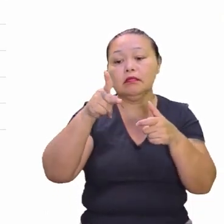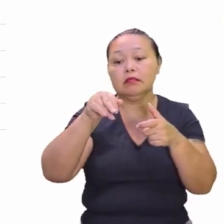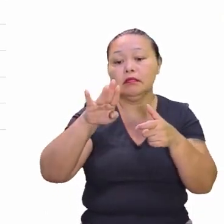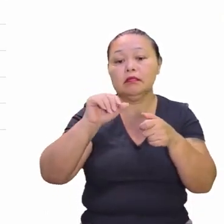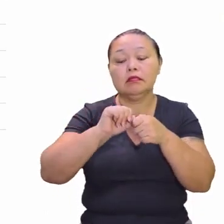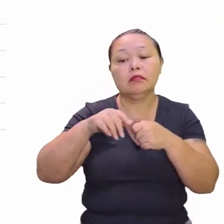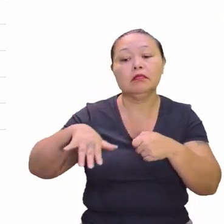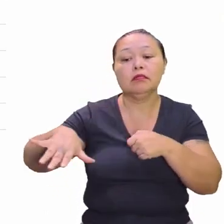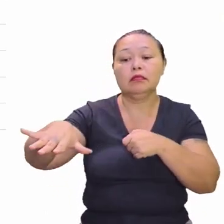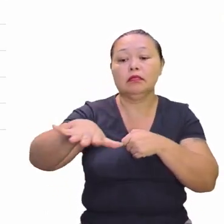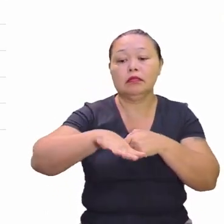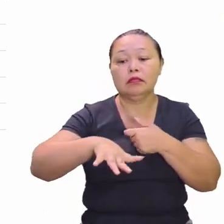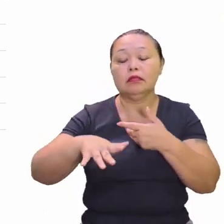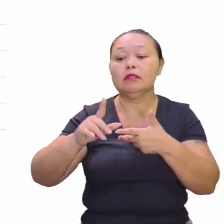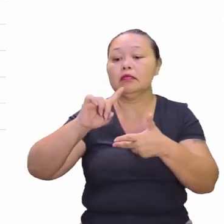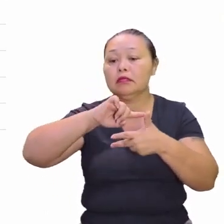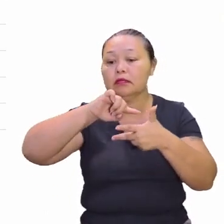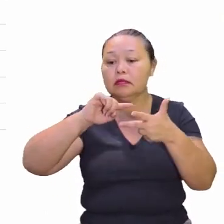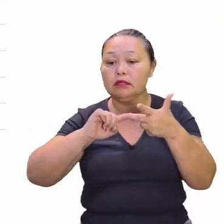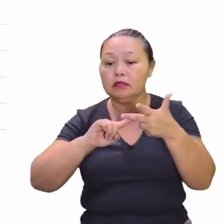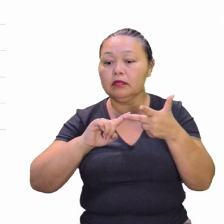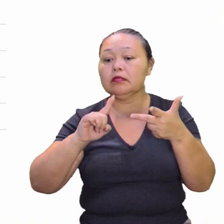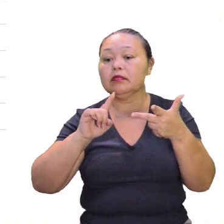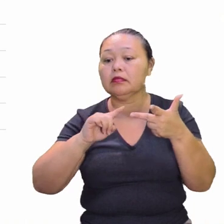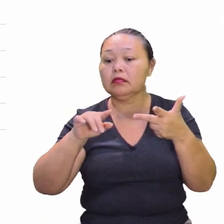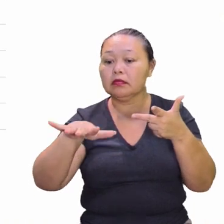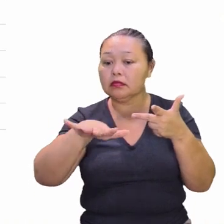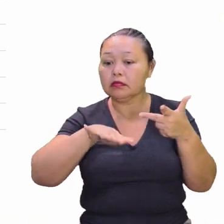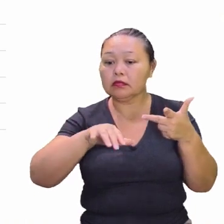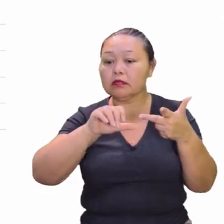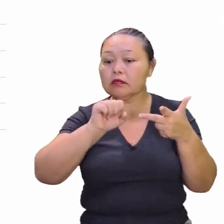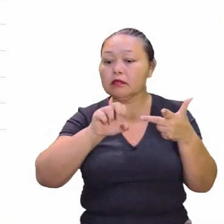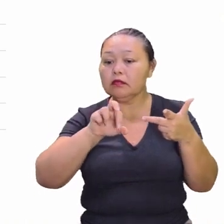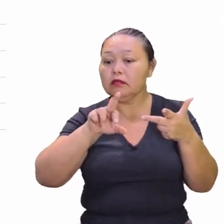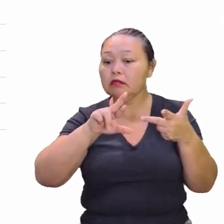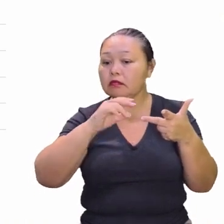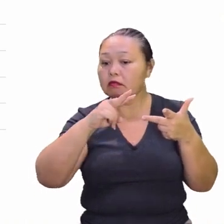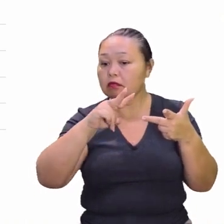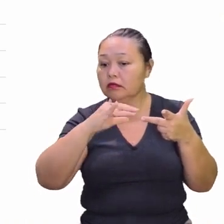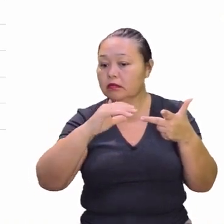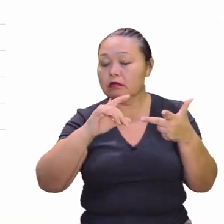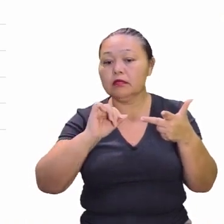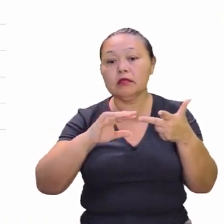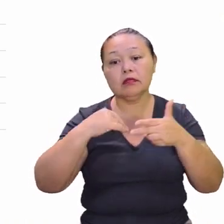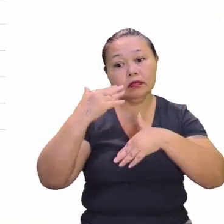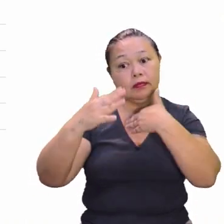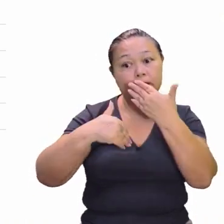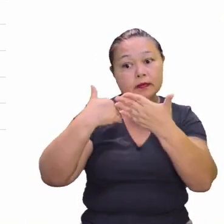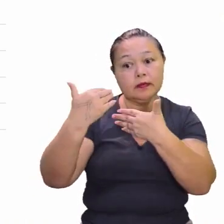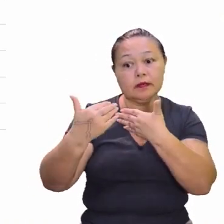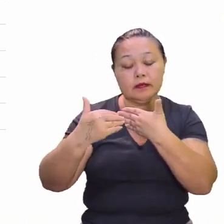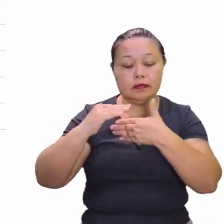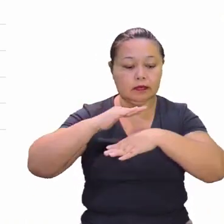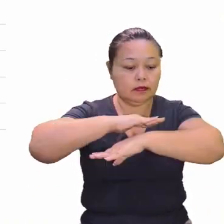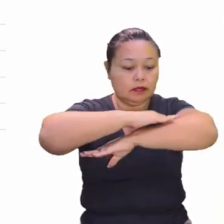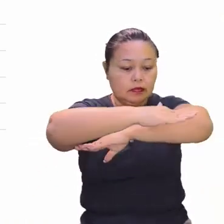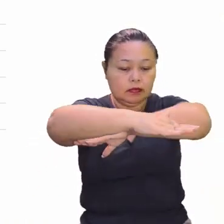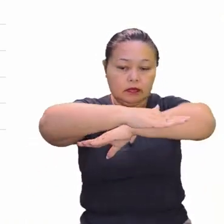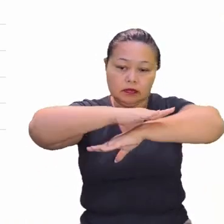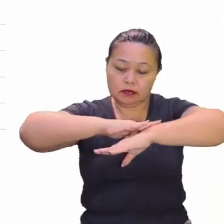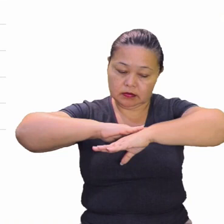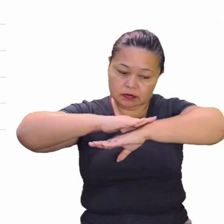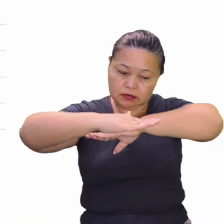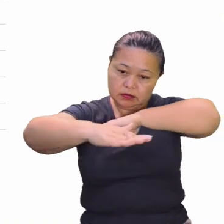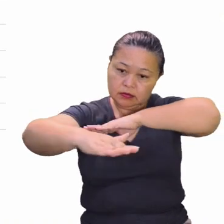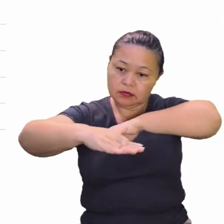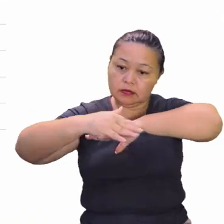PIB é no setor terciário, que é de serviço. Falamos aqui, durante a aula, sobre a evolução das pastagens